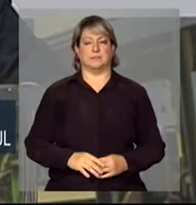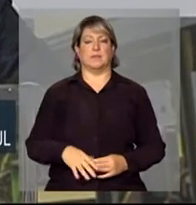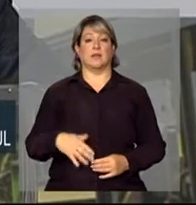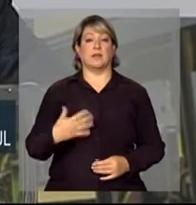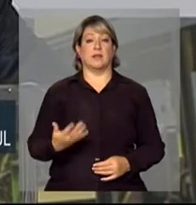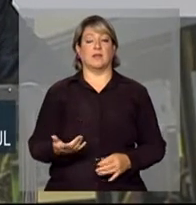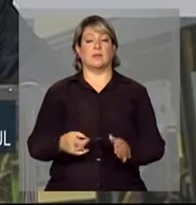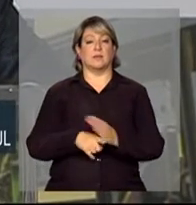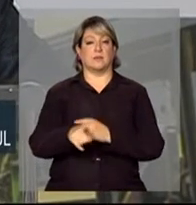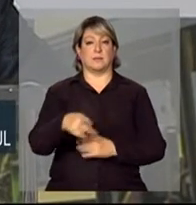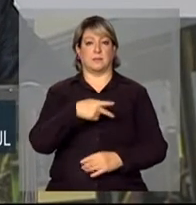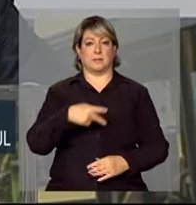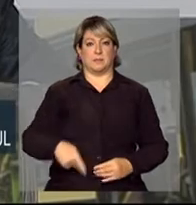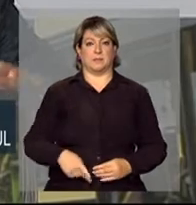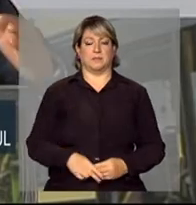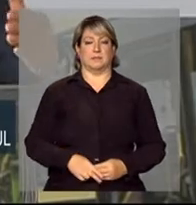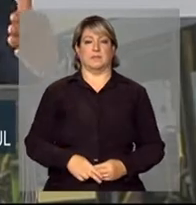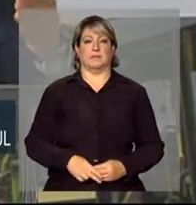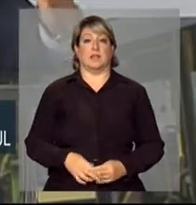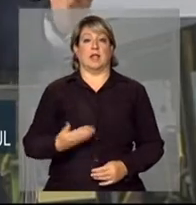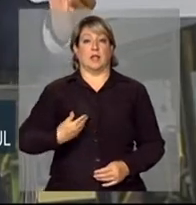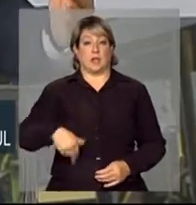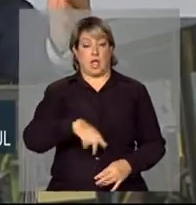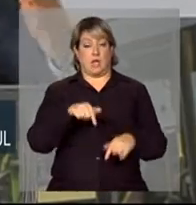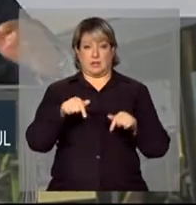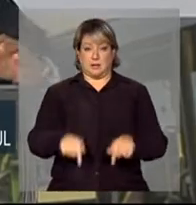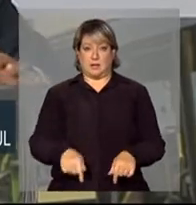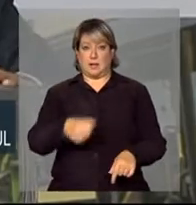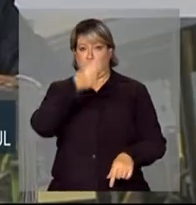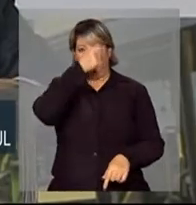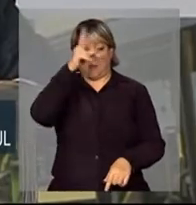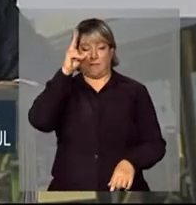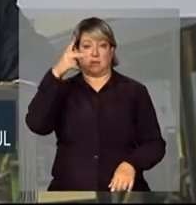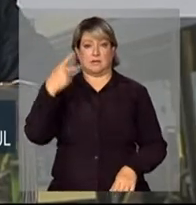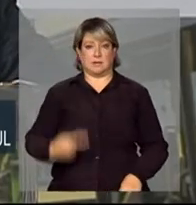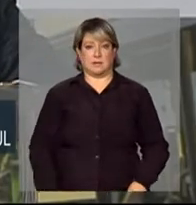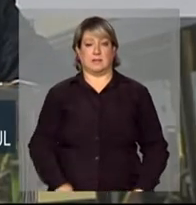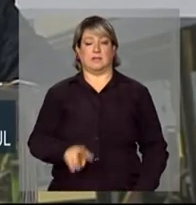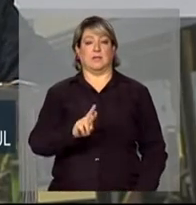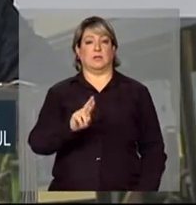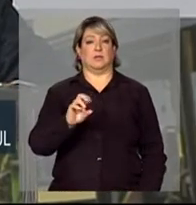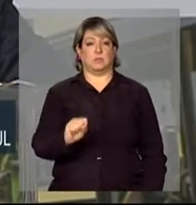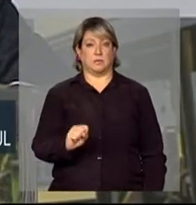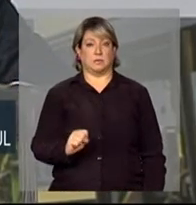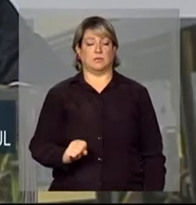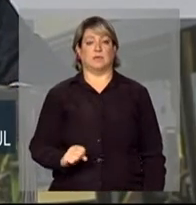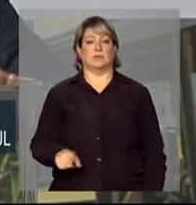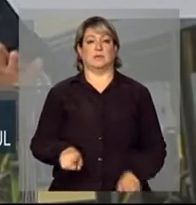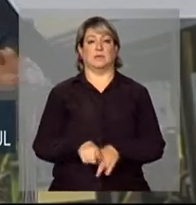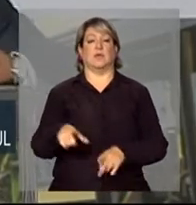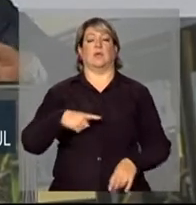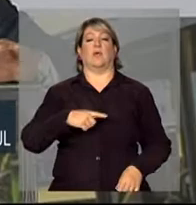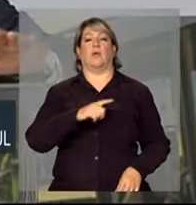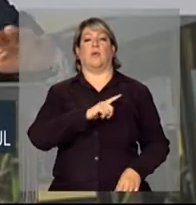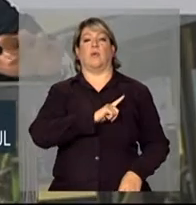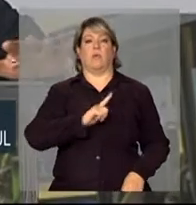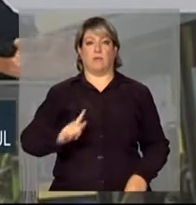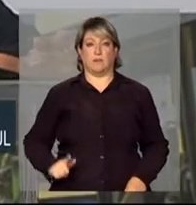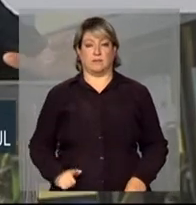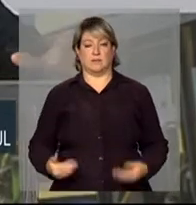presidenta, nós aqui, os prefeitos aqui do Rio Grande do Sul, o governador, nós